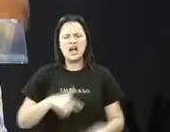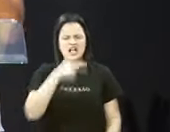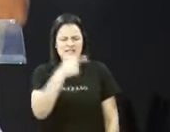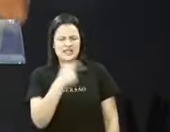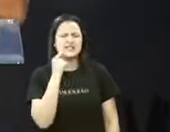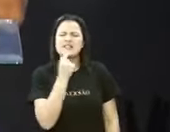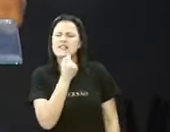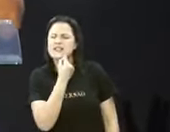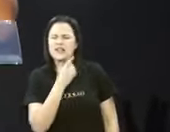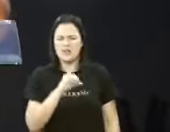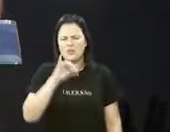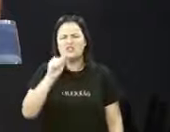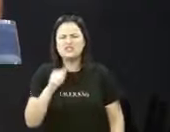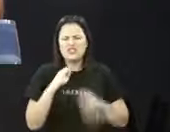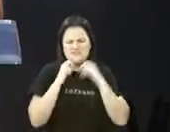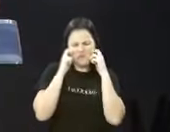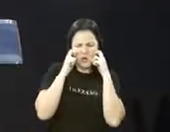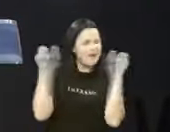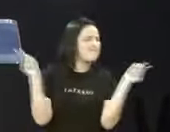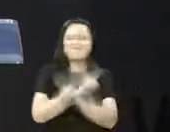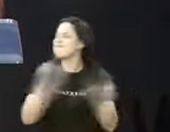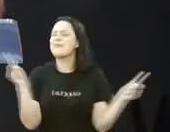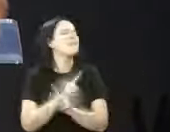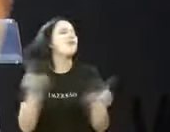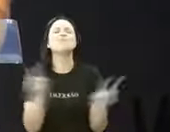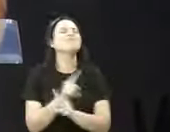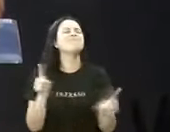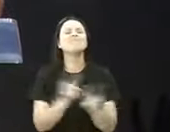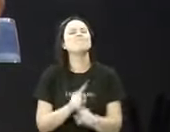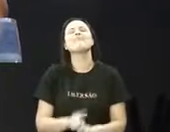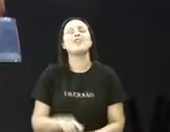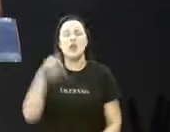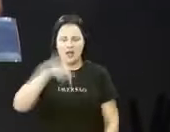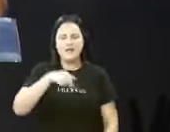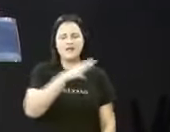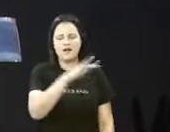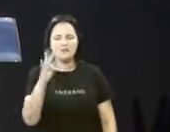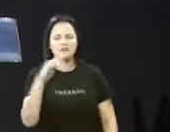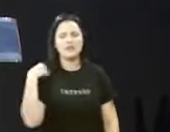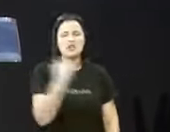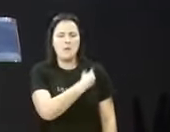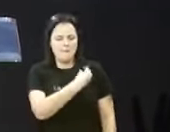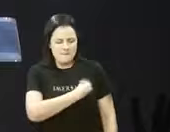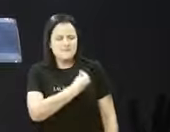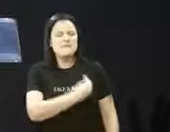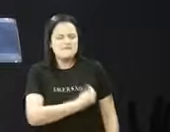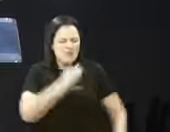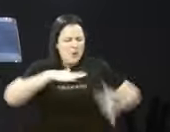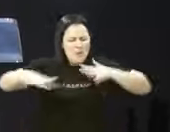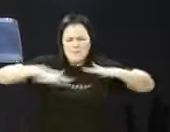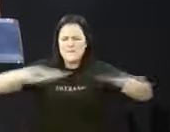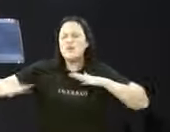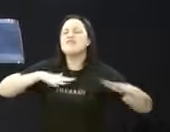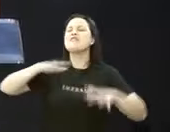derrota, ele vai ser surpreendido, porque aqui em Cabo Frio hoje nós vamos viver uma manifestação poderosa